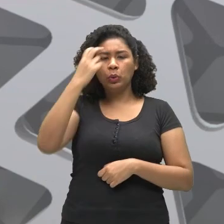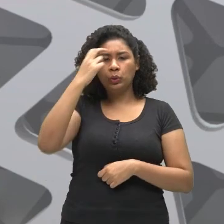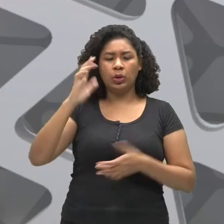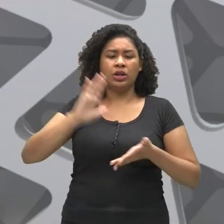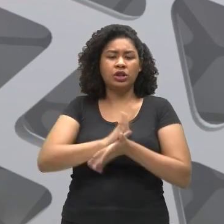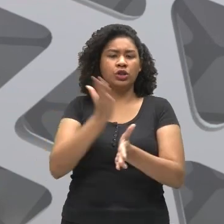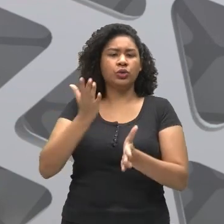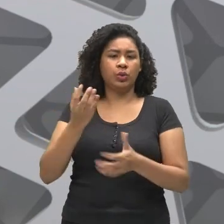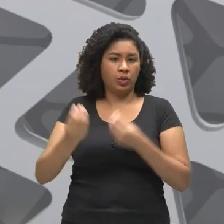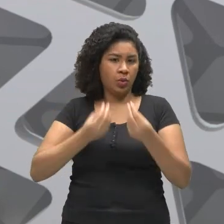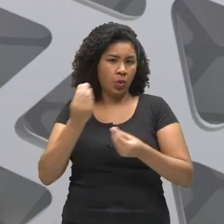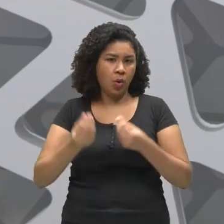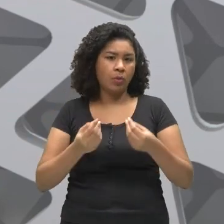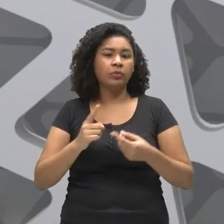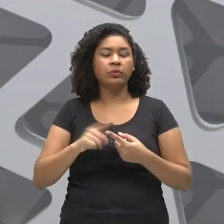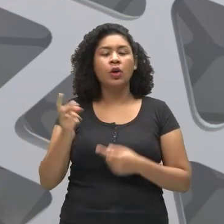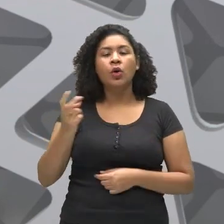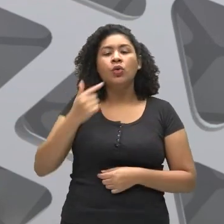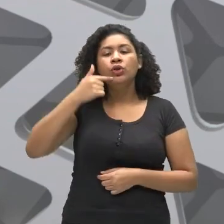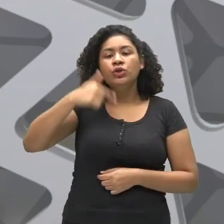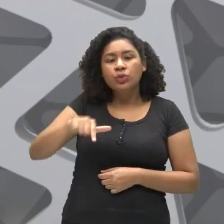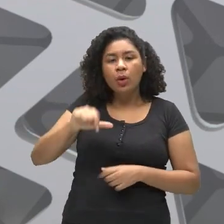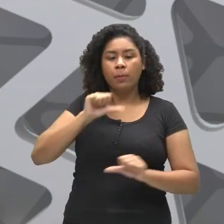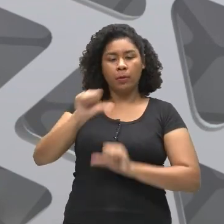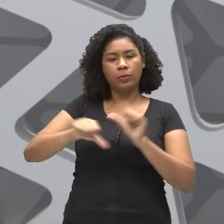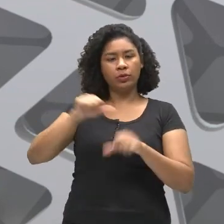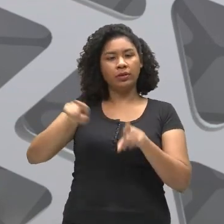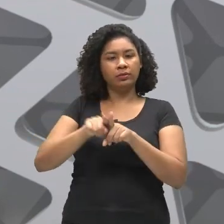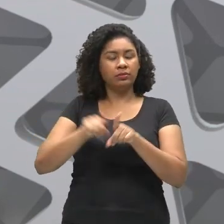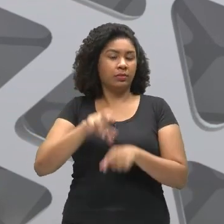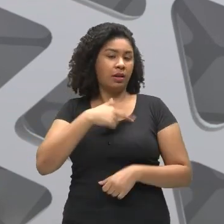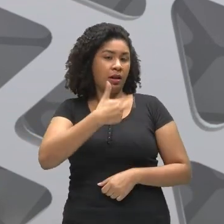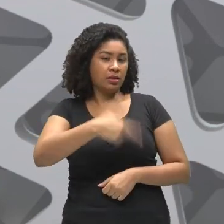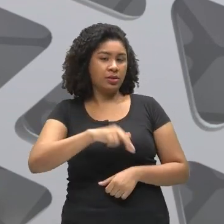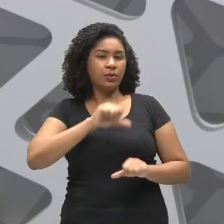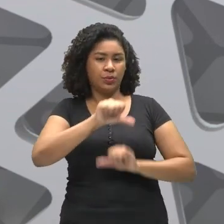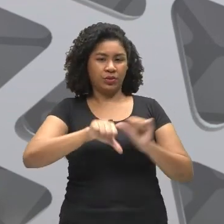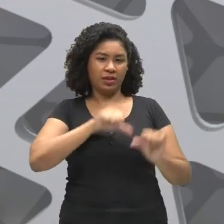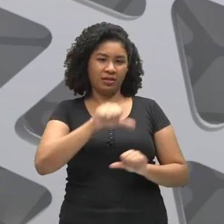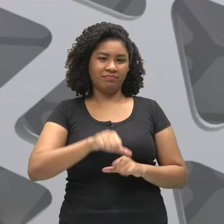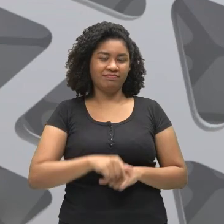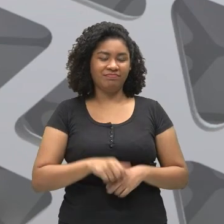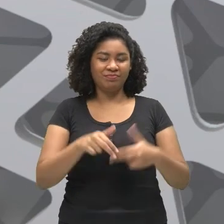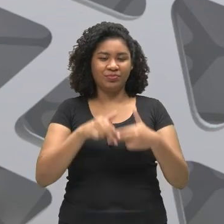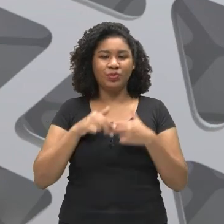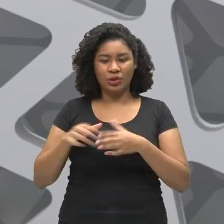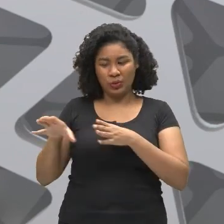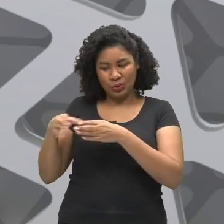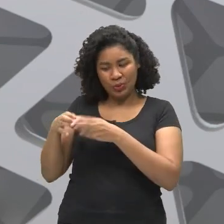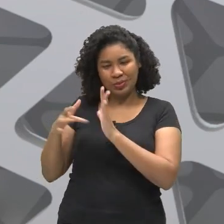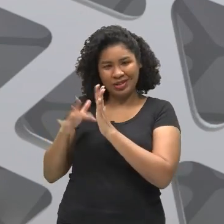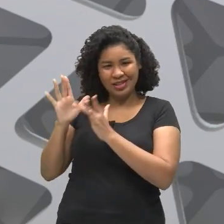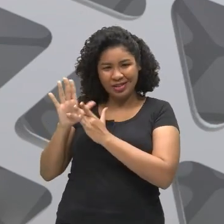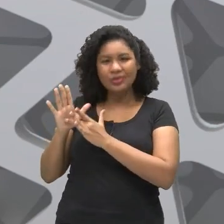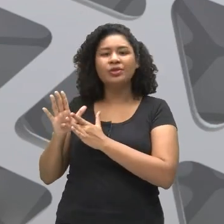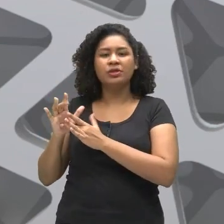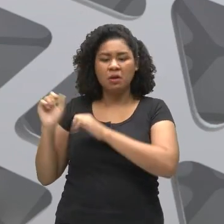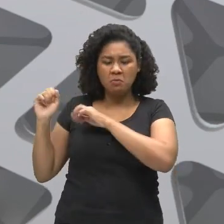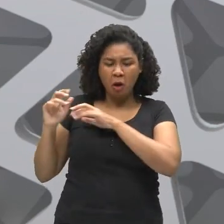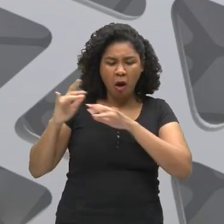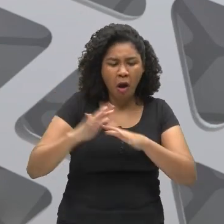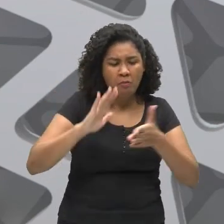Você mudando a língua e a religião. E foi isso que aconteceu. A Companhia de Jesus, ela vem, muda a